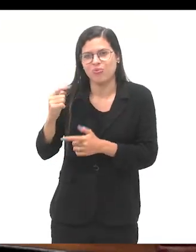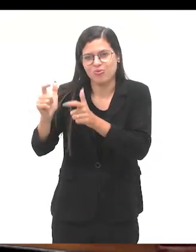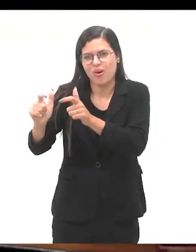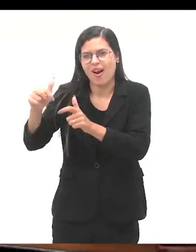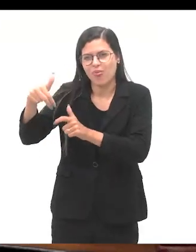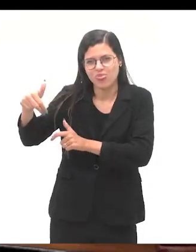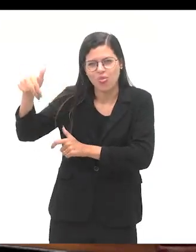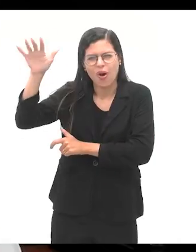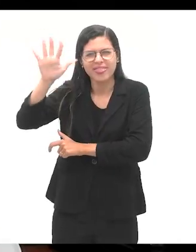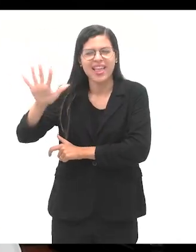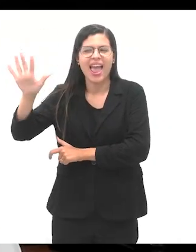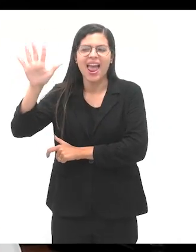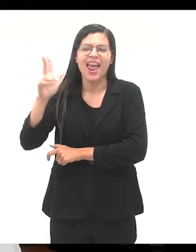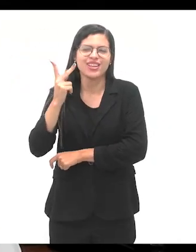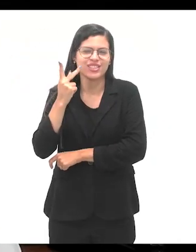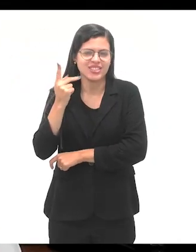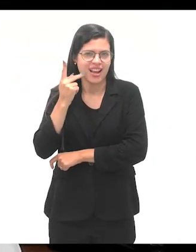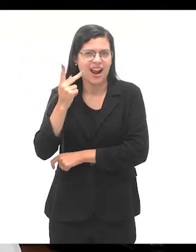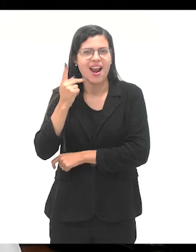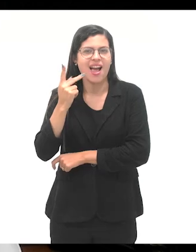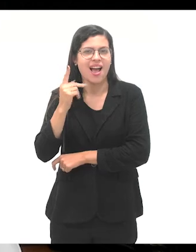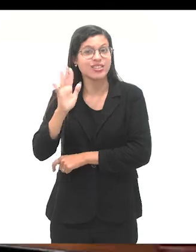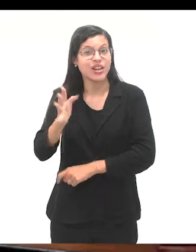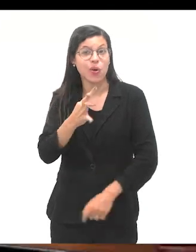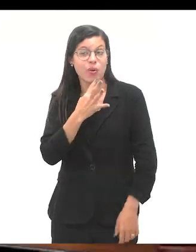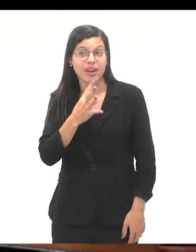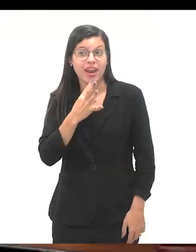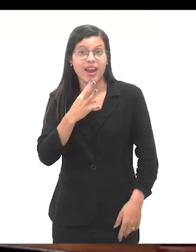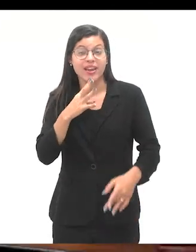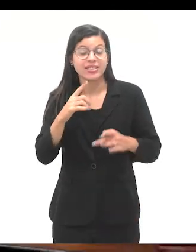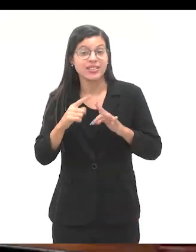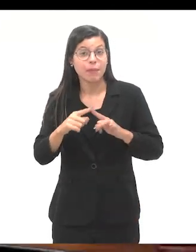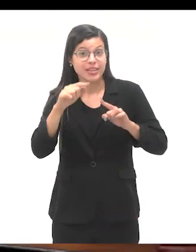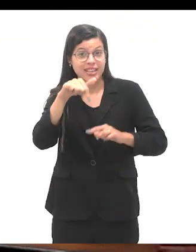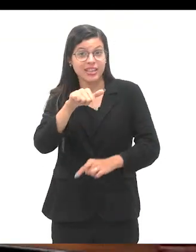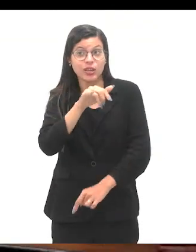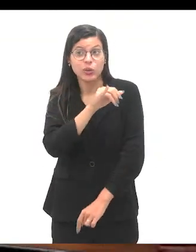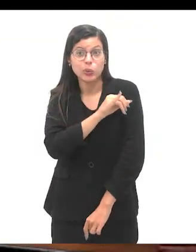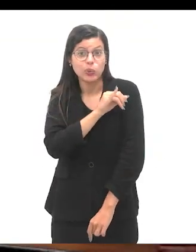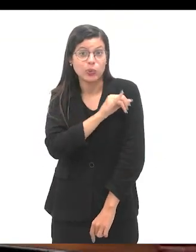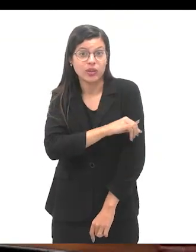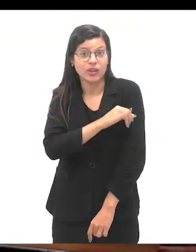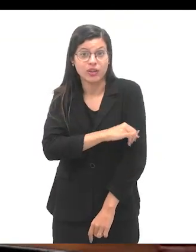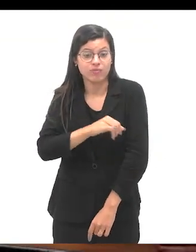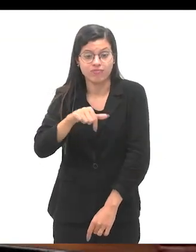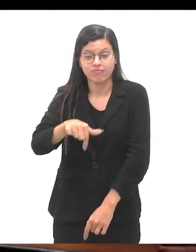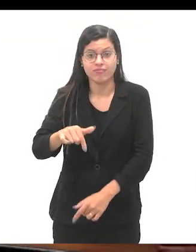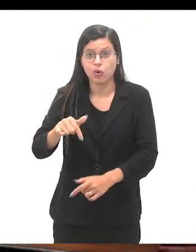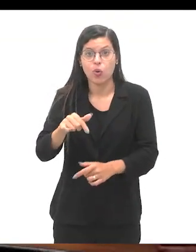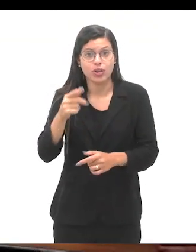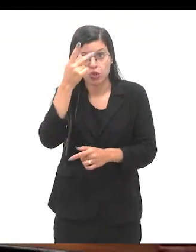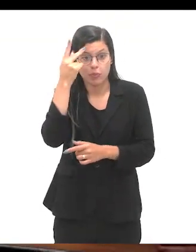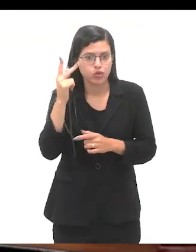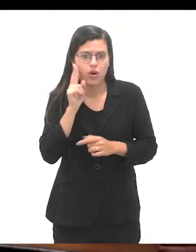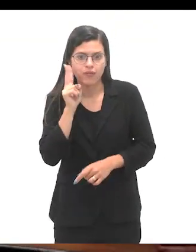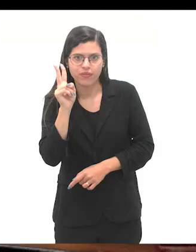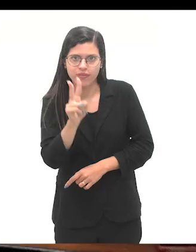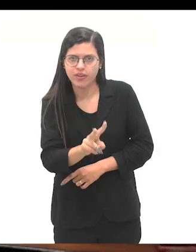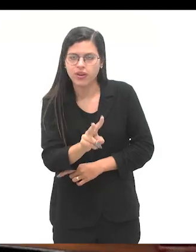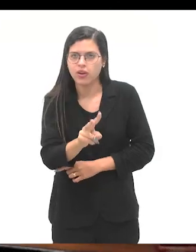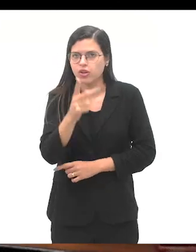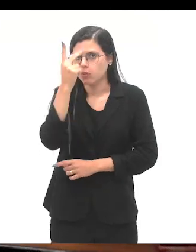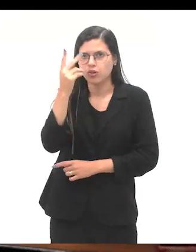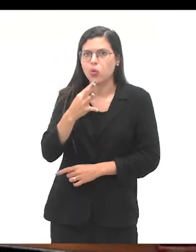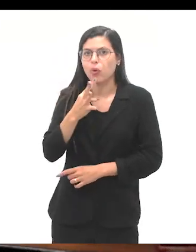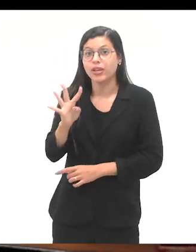sou do Ceará, e tem bastante esse peixe lá. Então a gente já conhece, mas quando o peixe chegou em terra, ninguém conhecia. Mas você conhecia? A gente